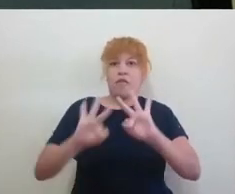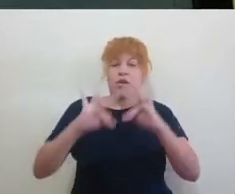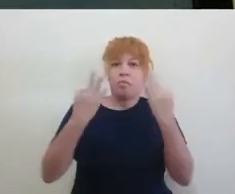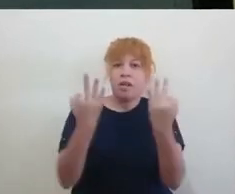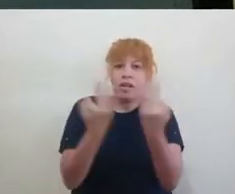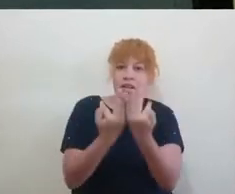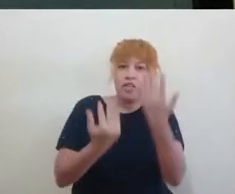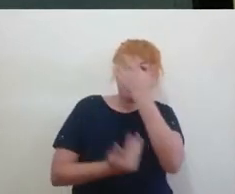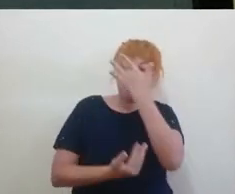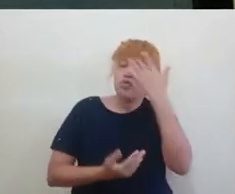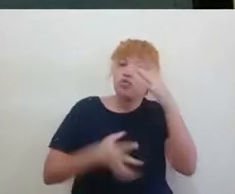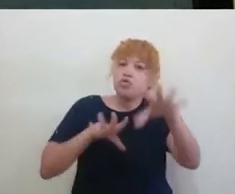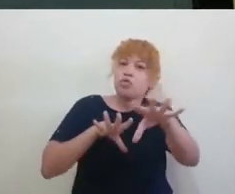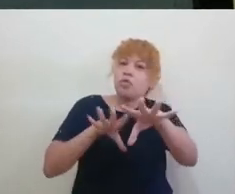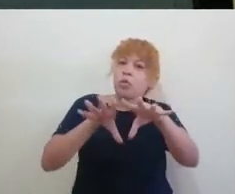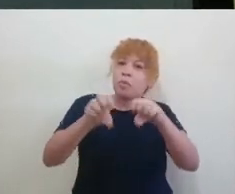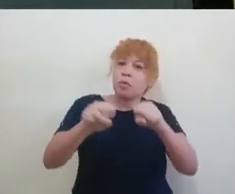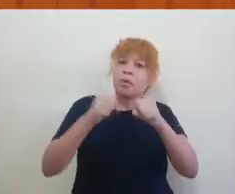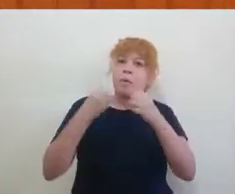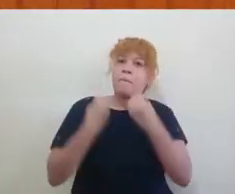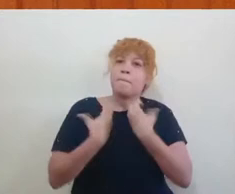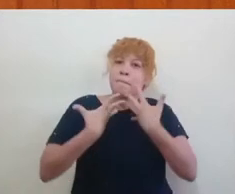Boa tarde a todos e todas.